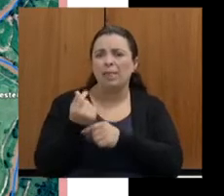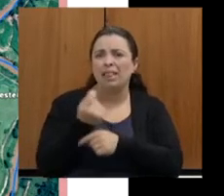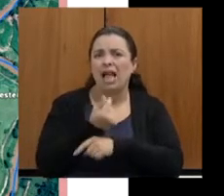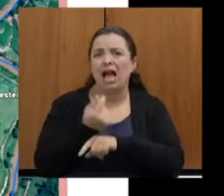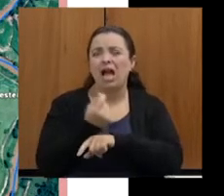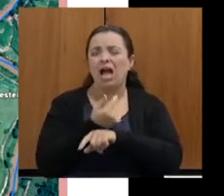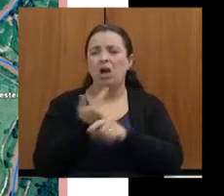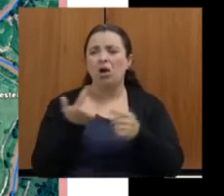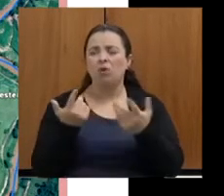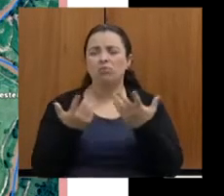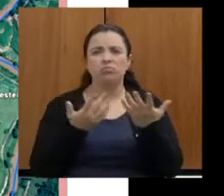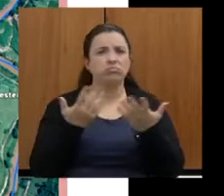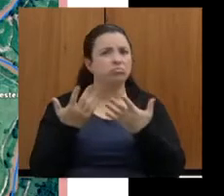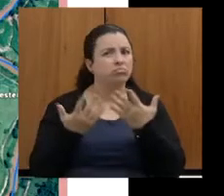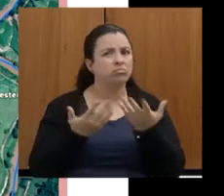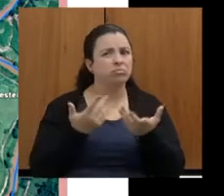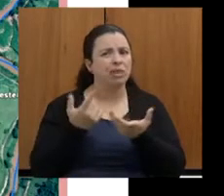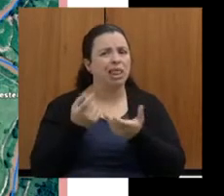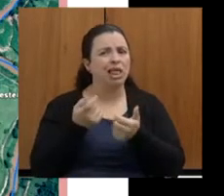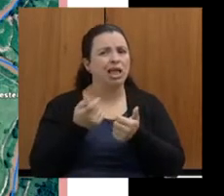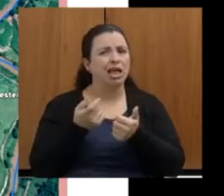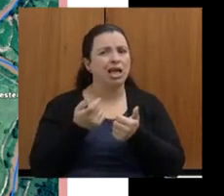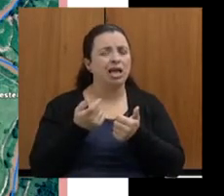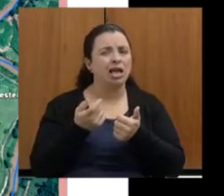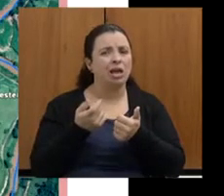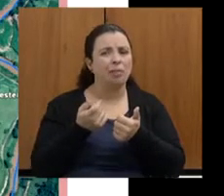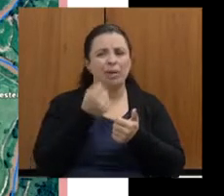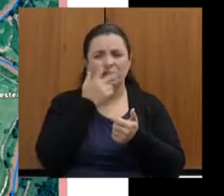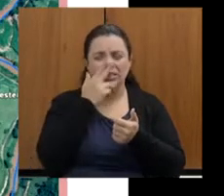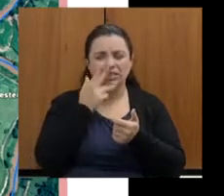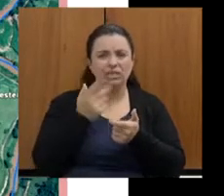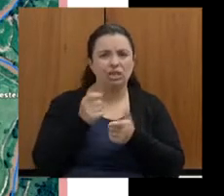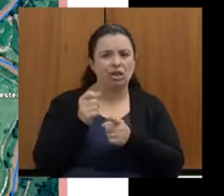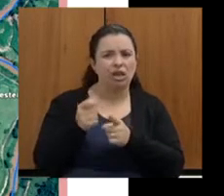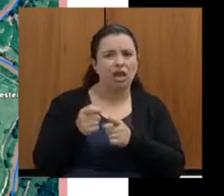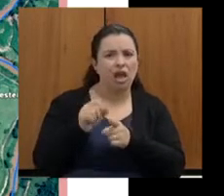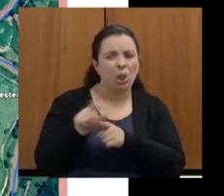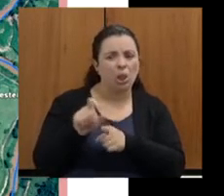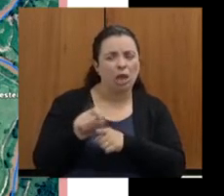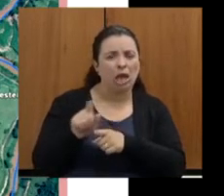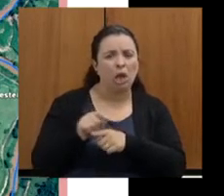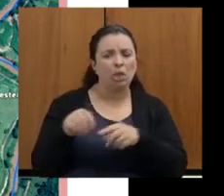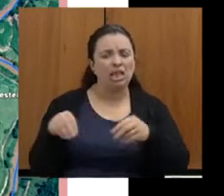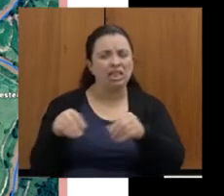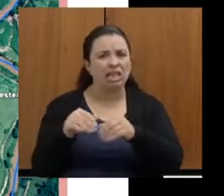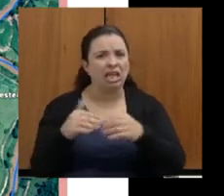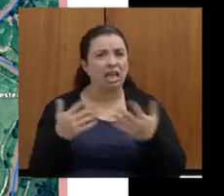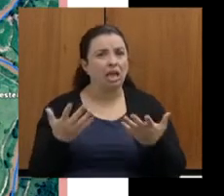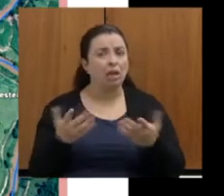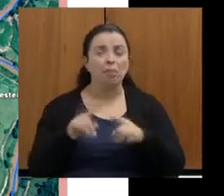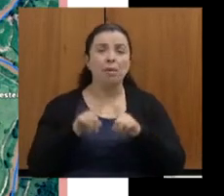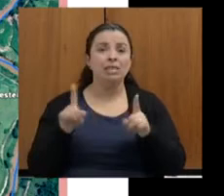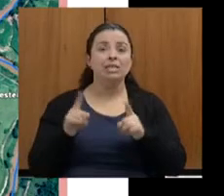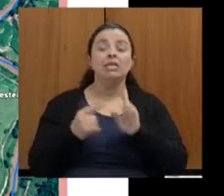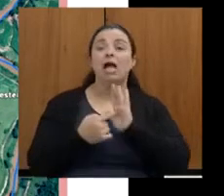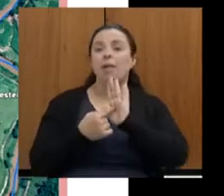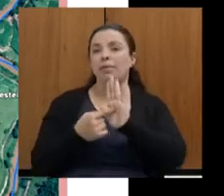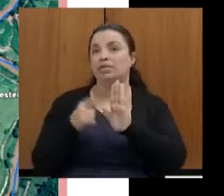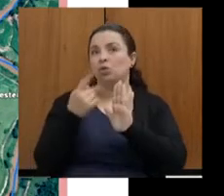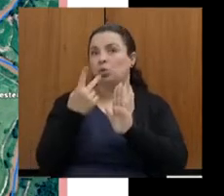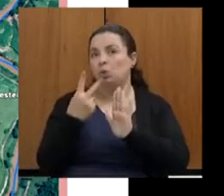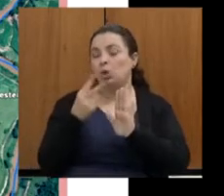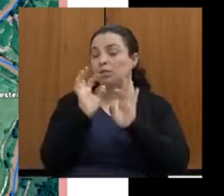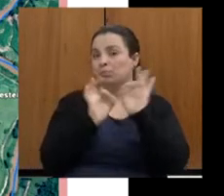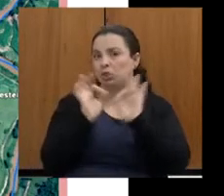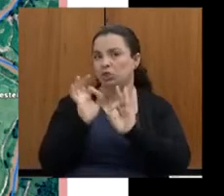conceitos e pela financeirização da terra né mas é isso eles vão lá e apresentam dois Masterplan mas no final dessa